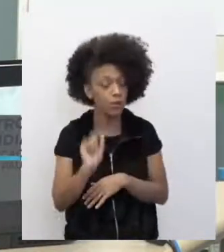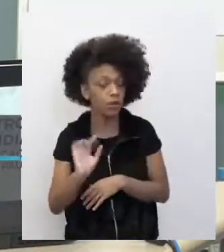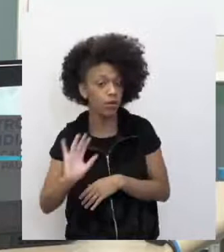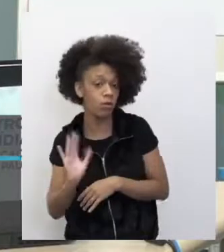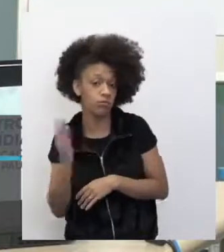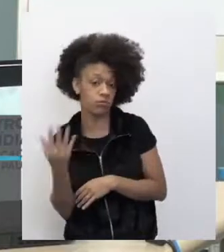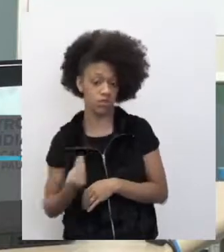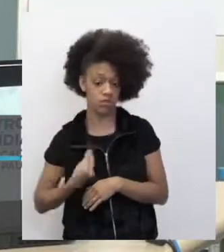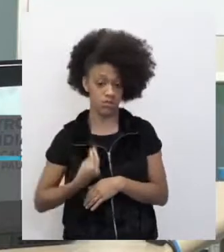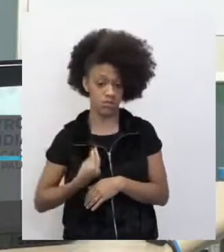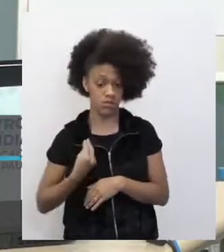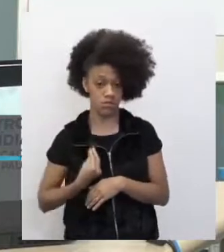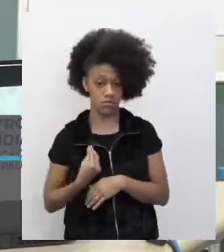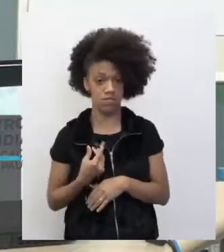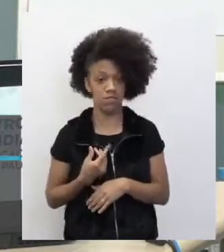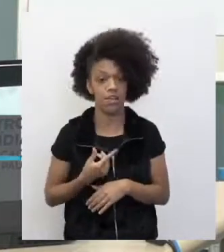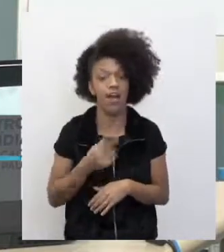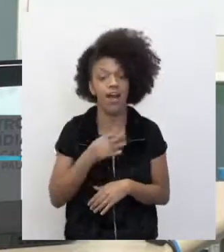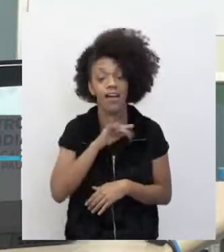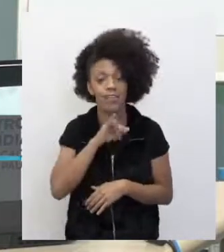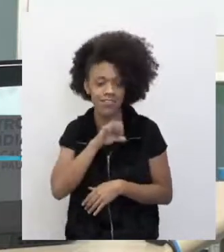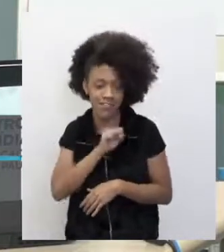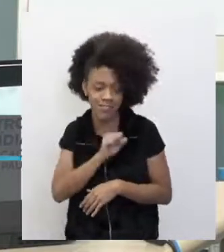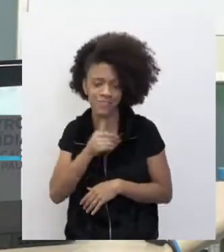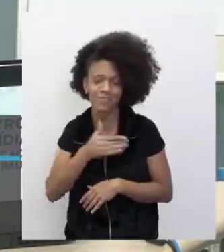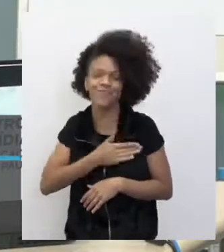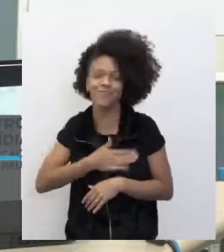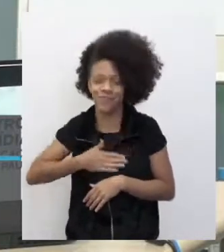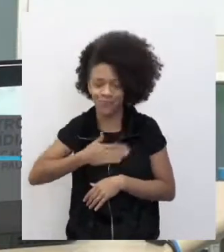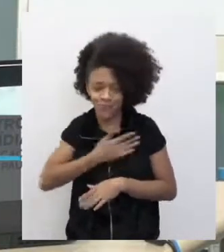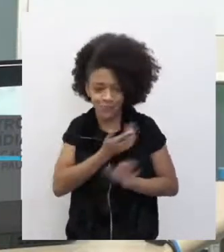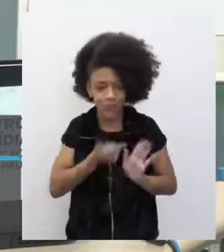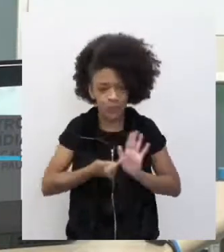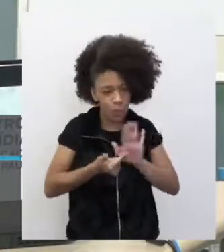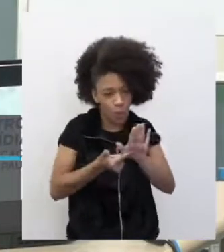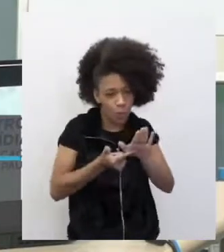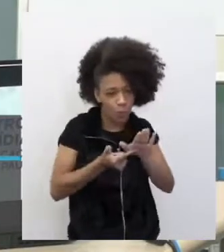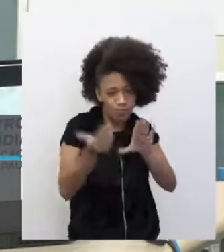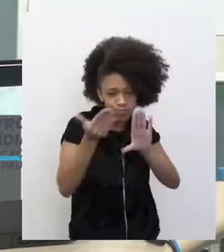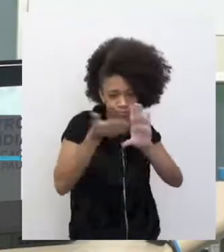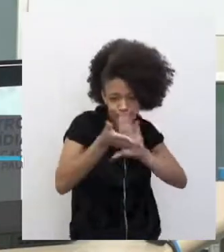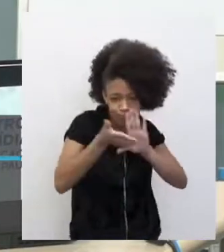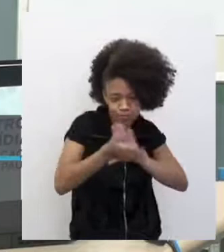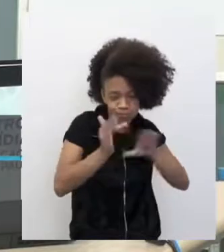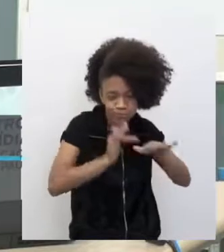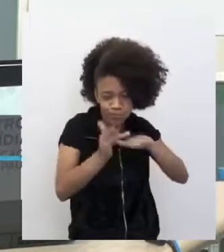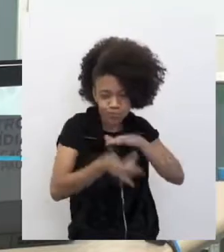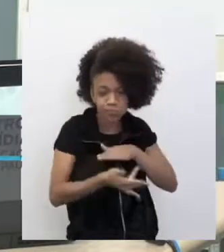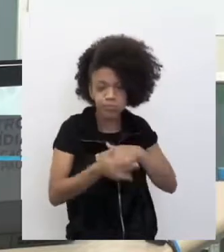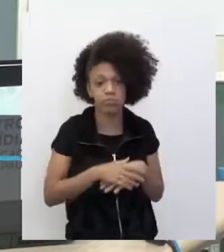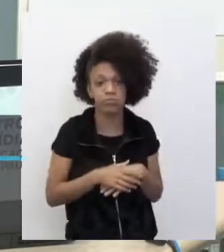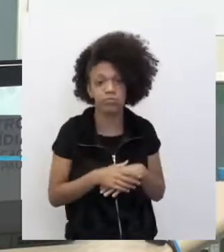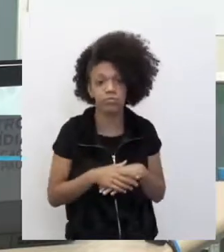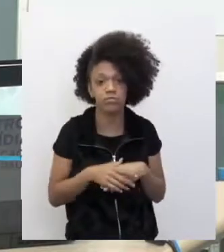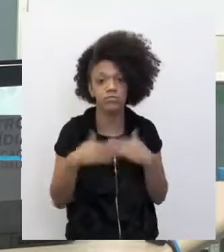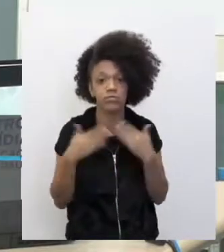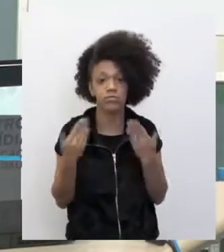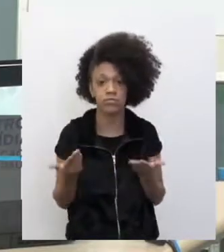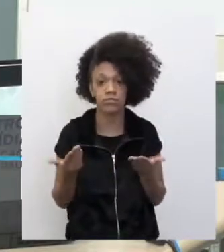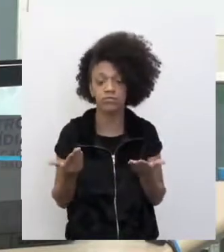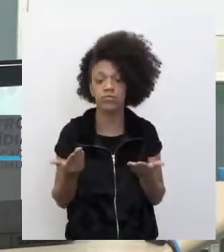vida dele diariamente, a Thaís gosta de mostrar pra gente tudo que ele faz para vocês perceberem que ele tem capacidade sim